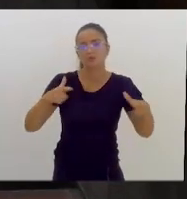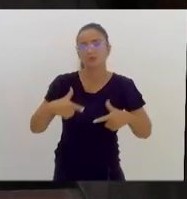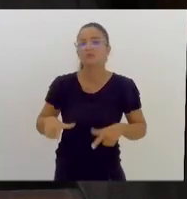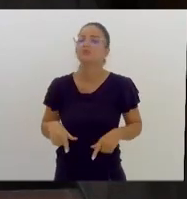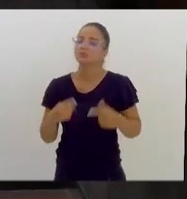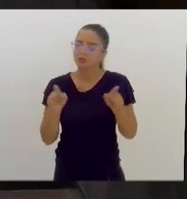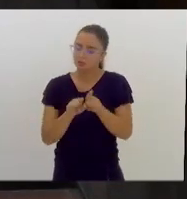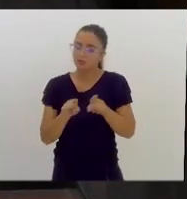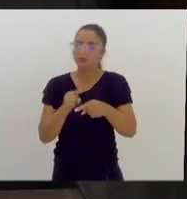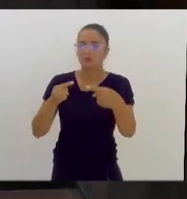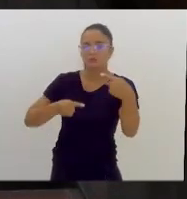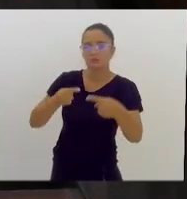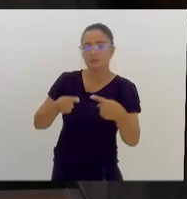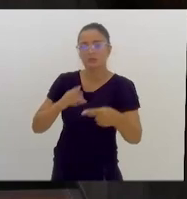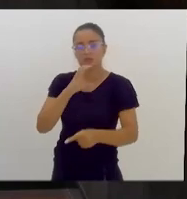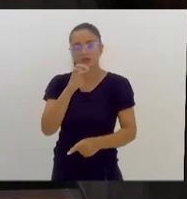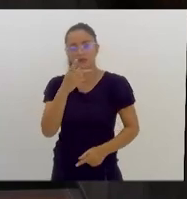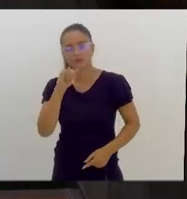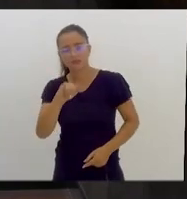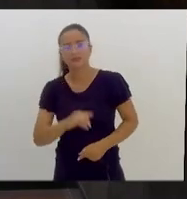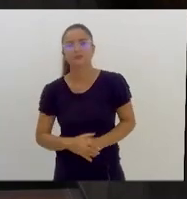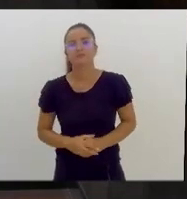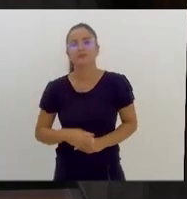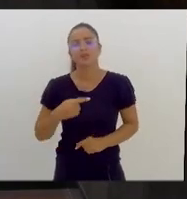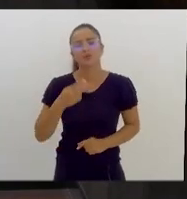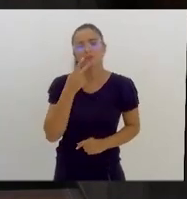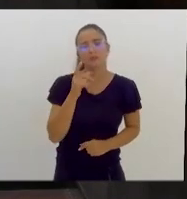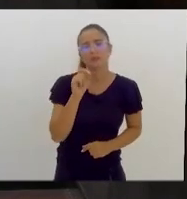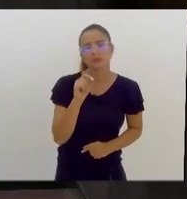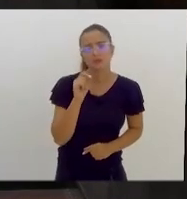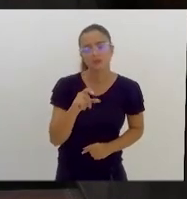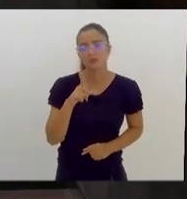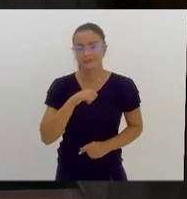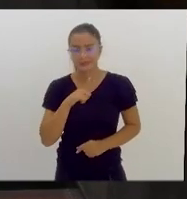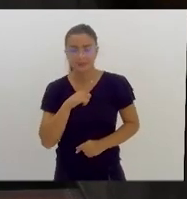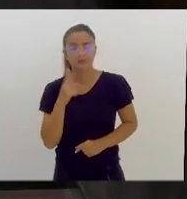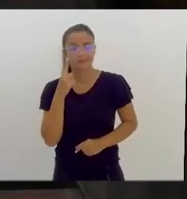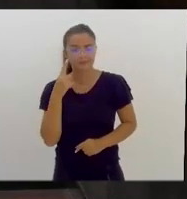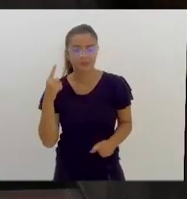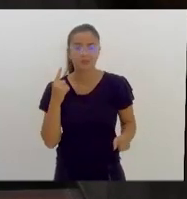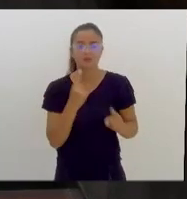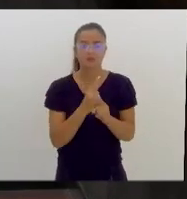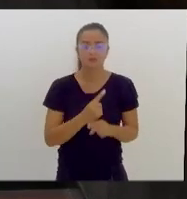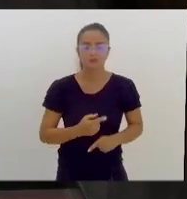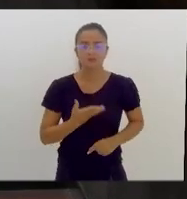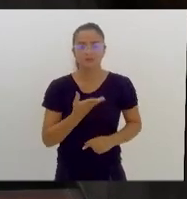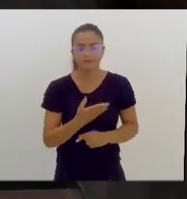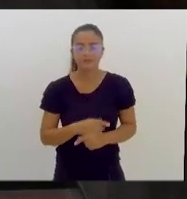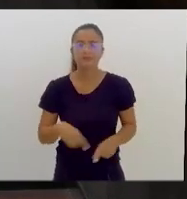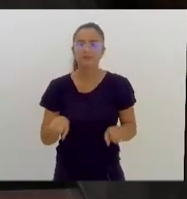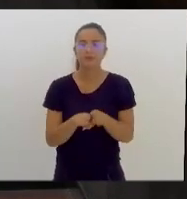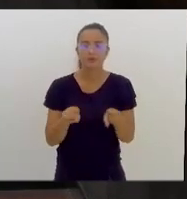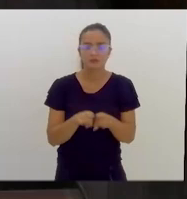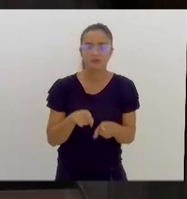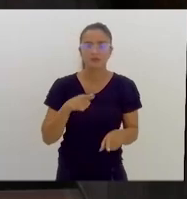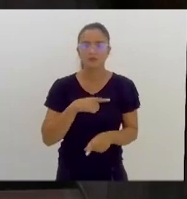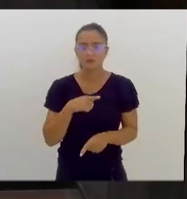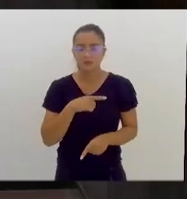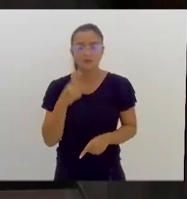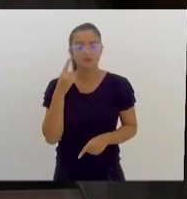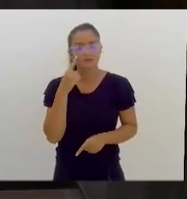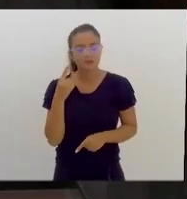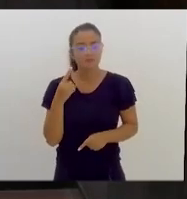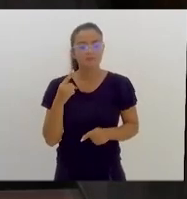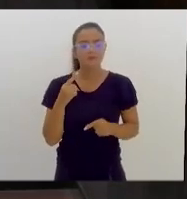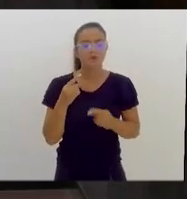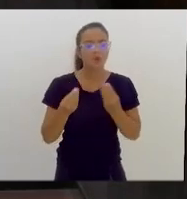CPI. O que eu quero dizer é que, além dessas constatações, nós temos proposições efetivas. A